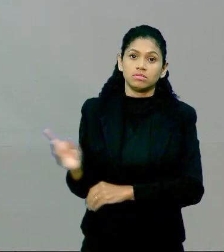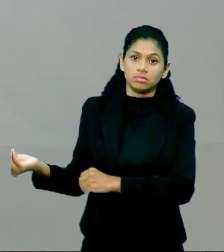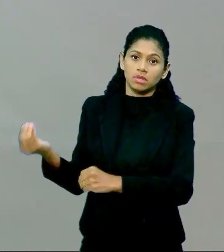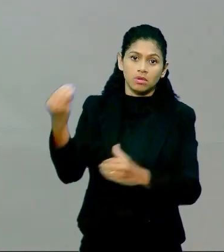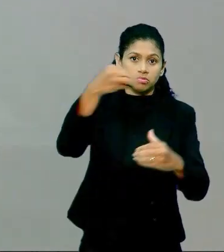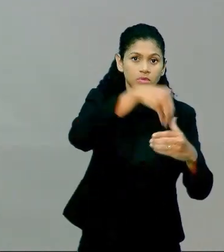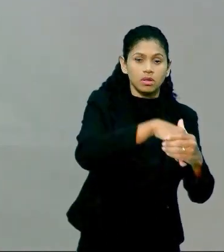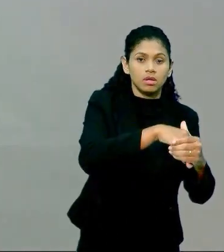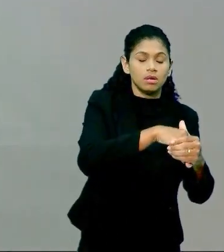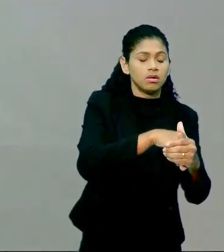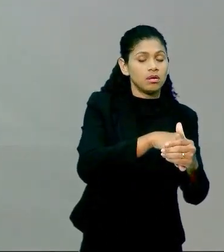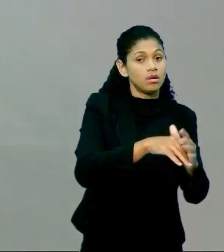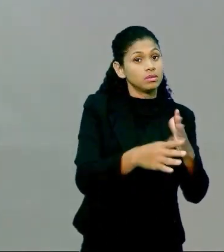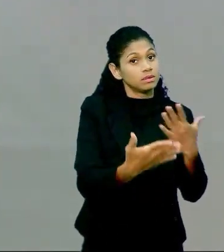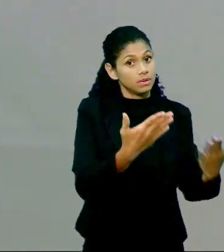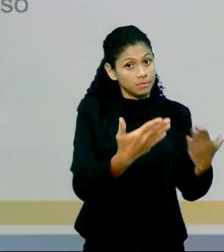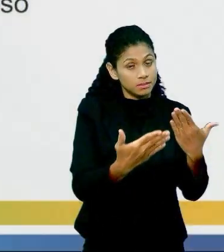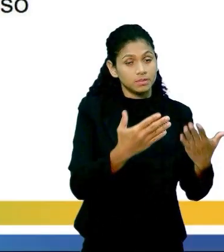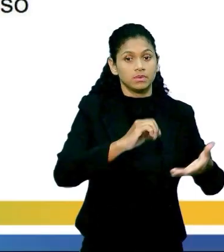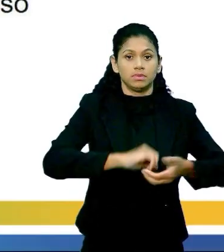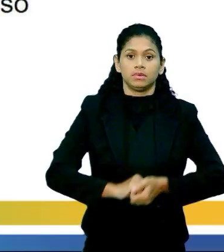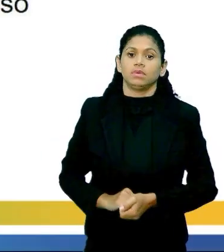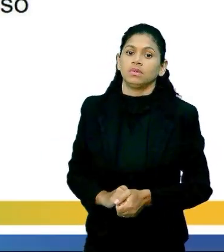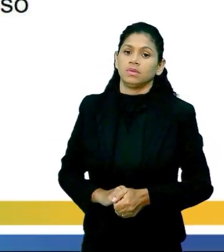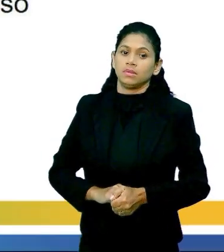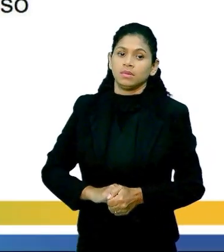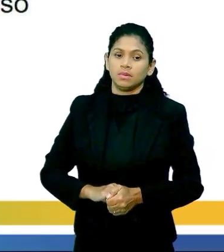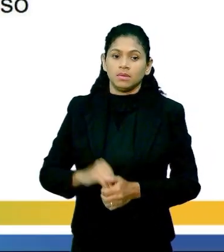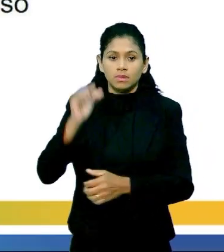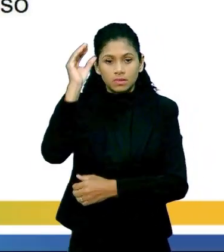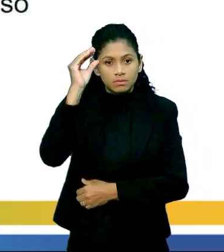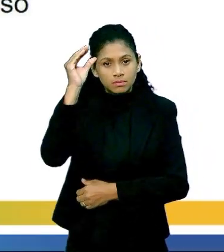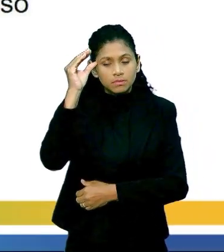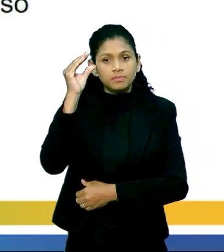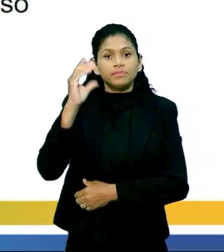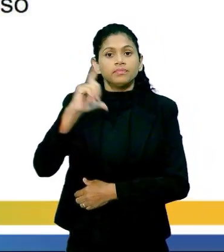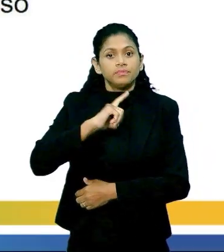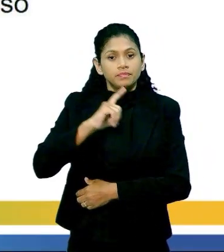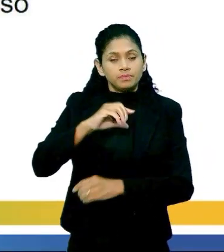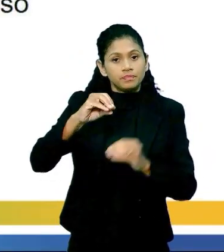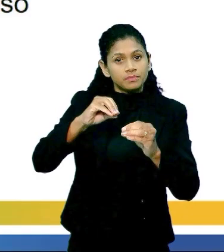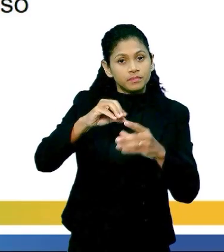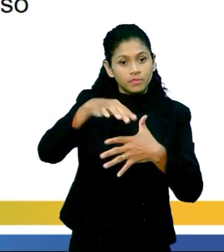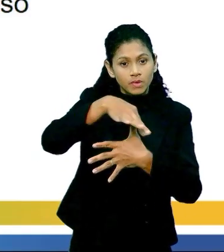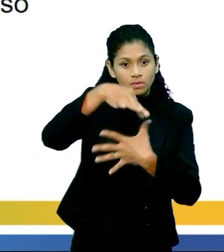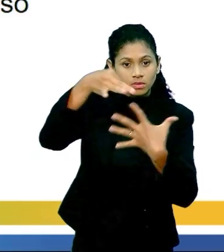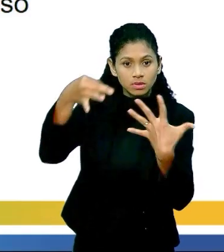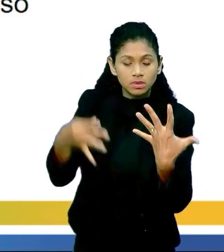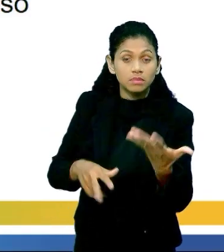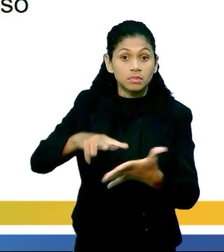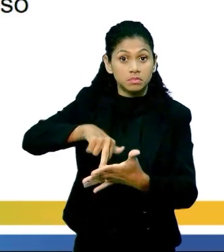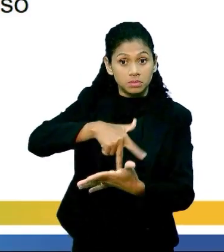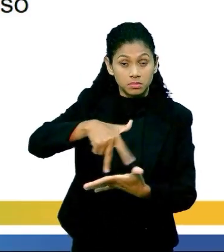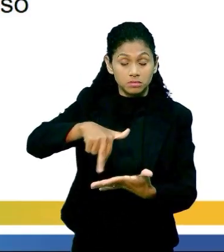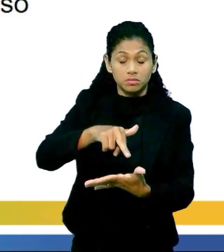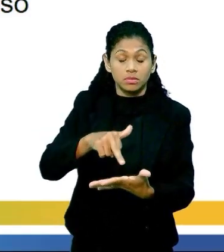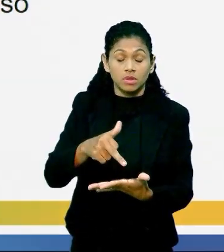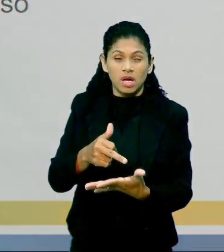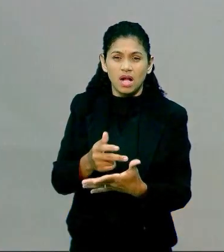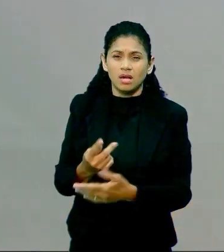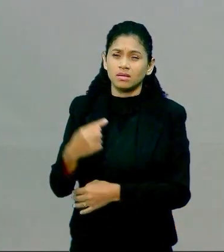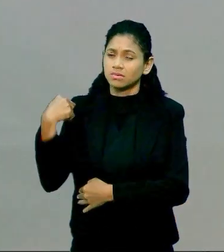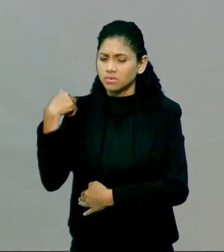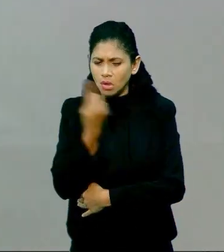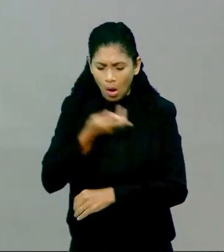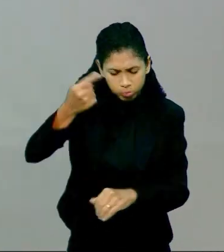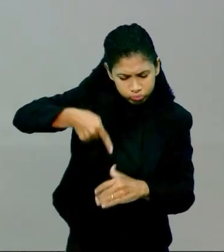vocês conseguirem distinguir, beleza? Então, compreendido isso, a gente também tem os elementos da dança, que a gente não vai precisar se aprofundar